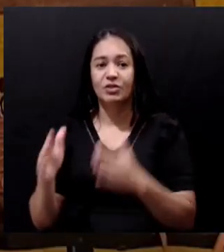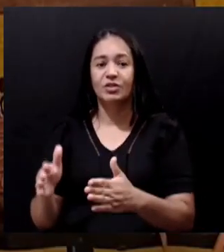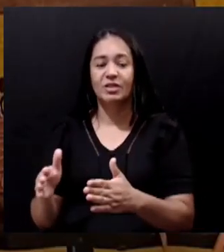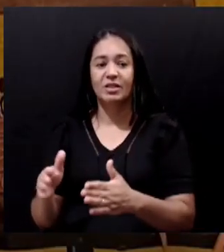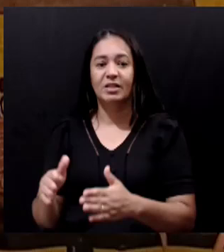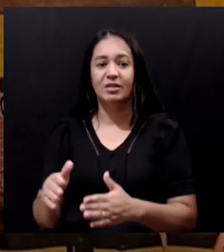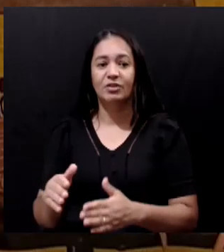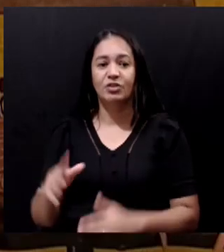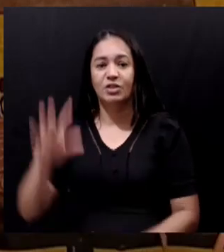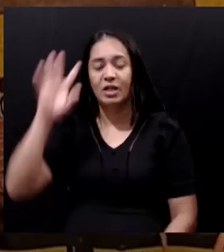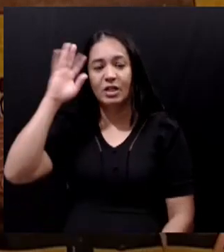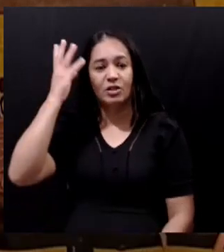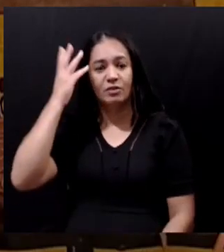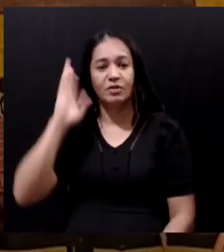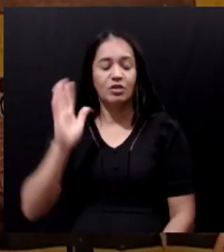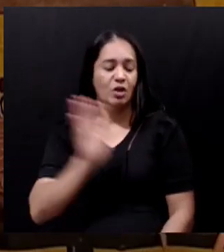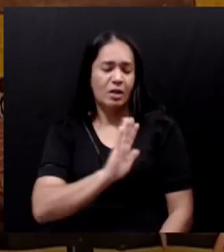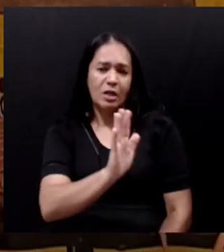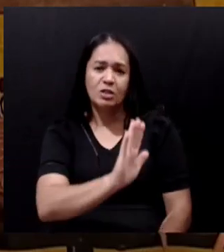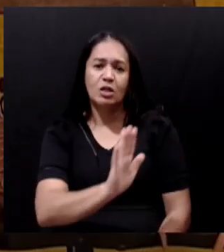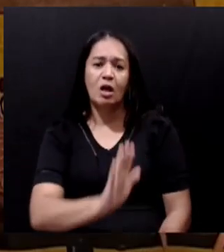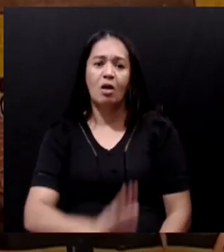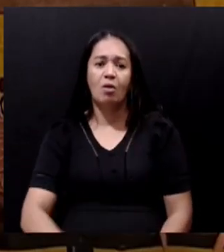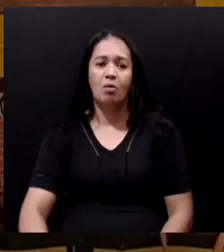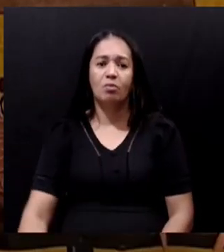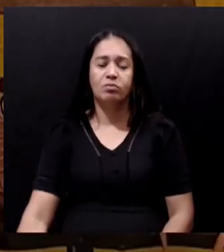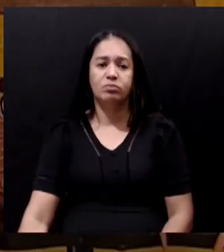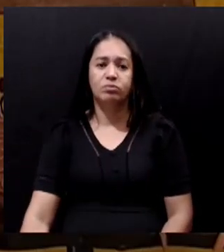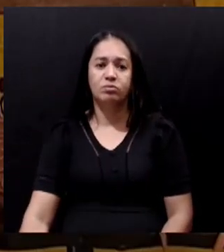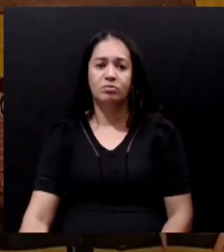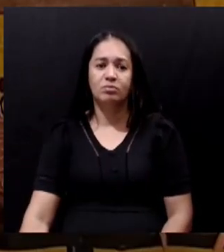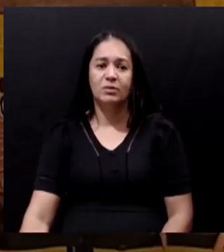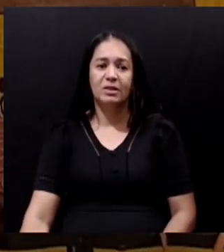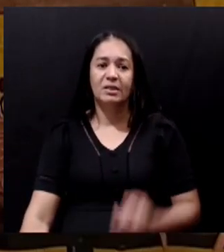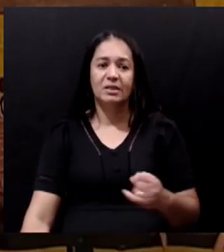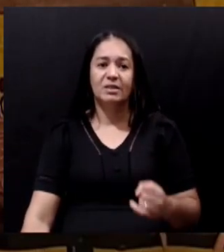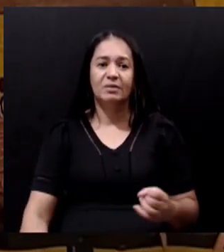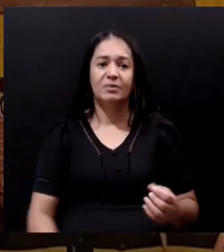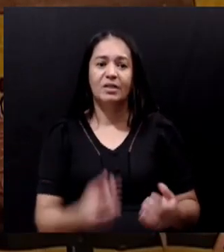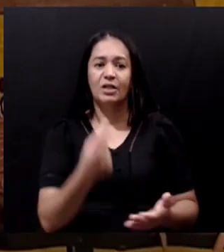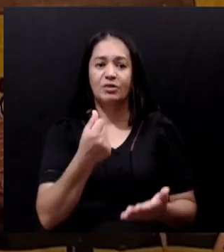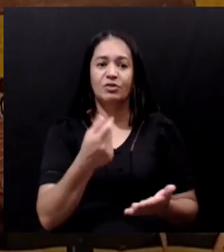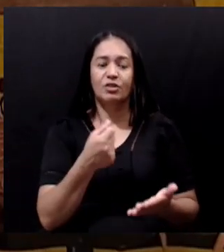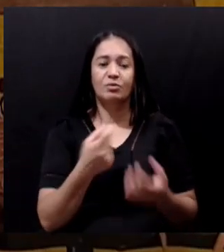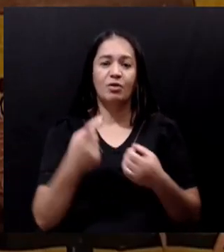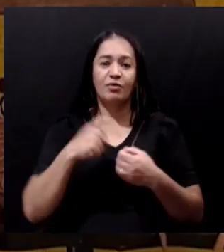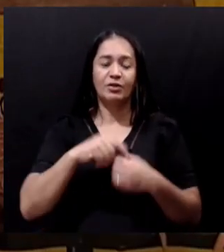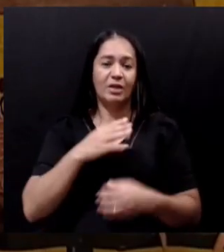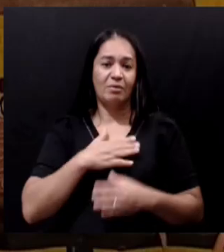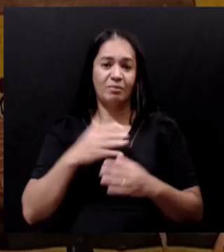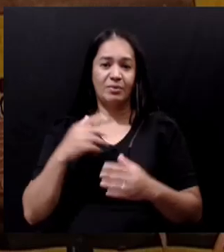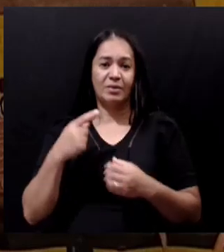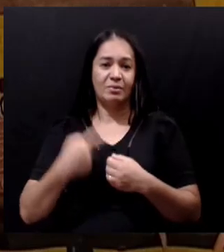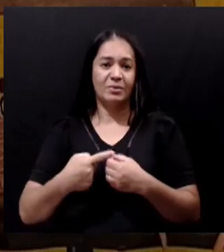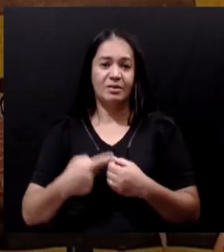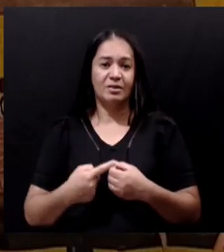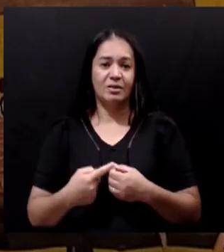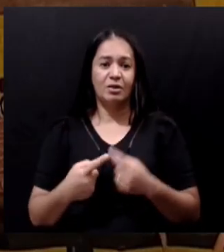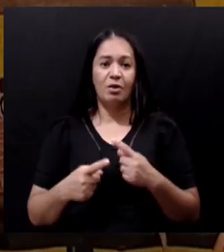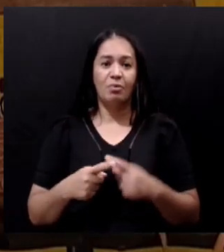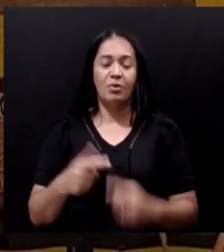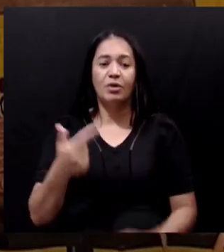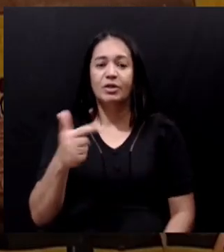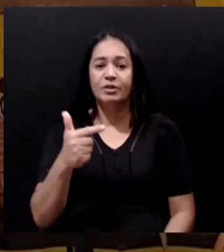se despedir dele, pelo menos se ele me desse um dinheiro para mim estar voltando para minha cidade, que eu não tinha poupança ainda,